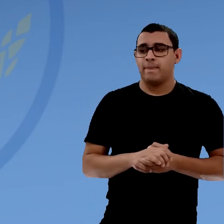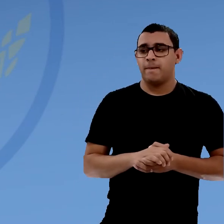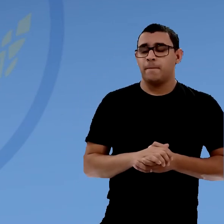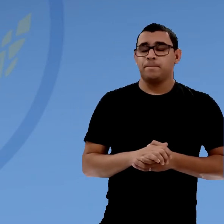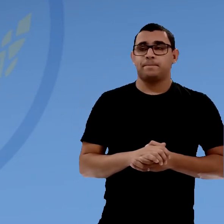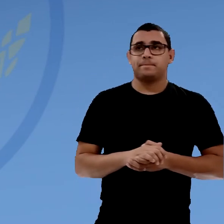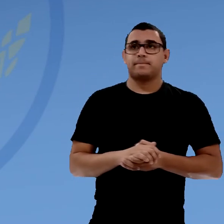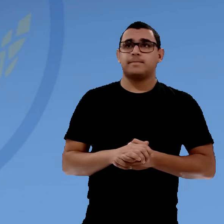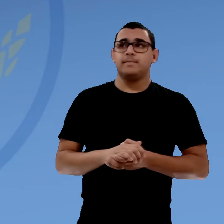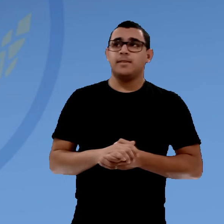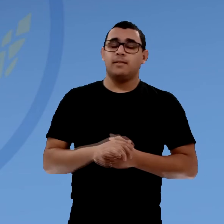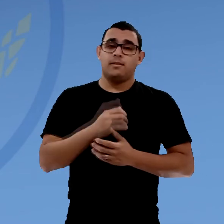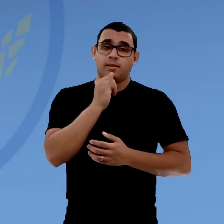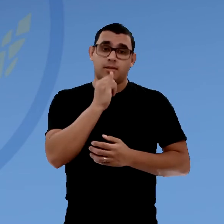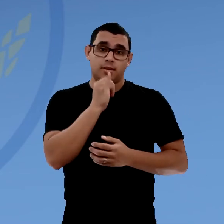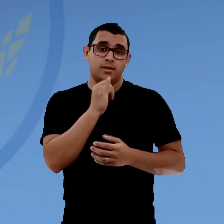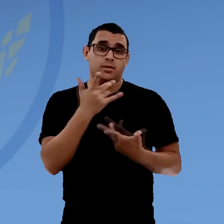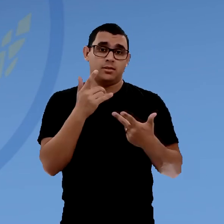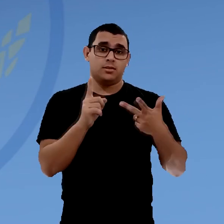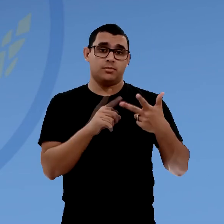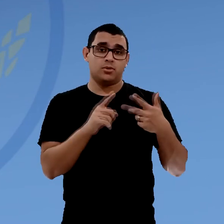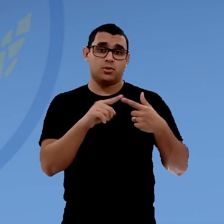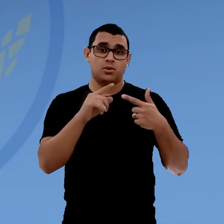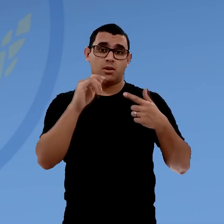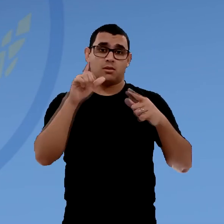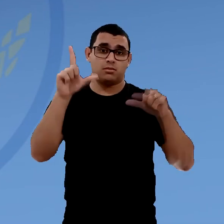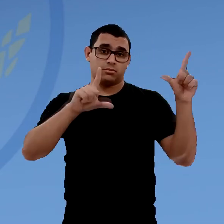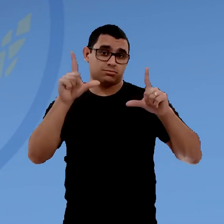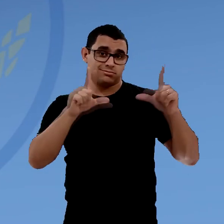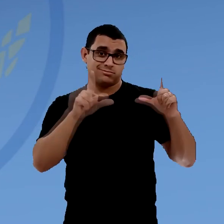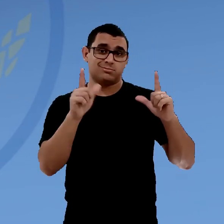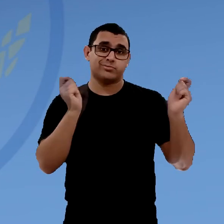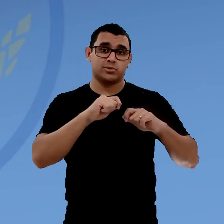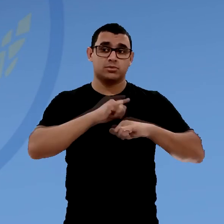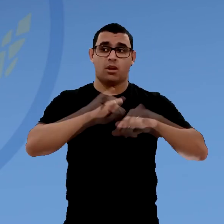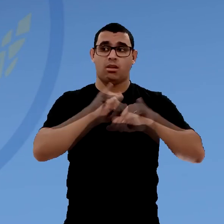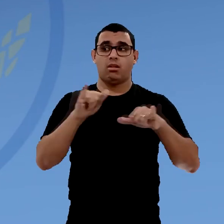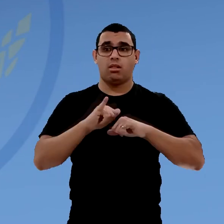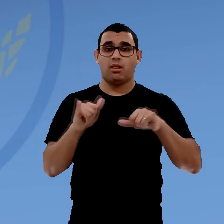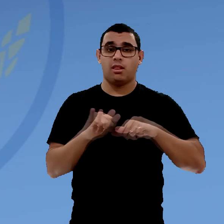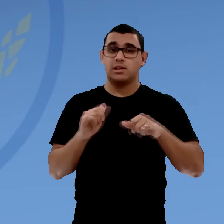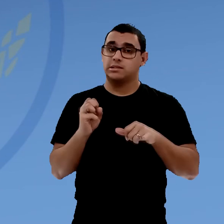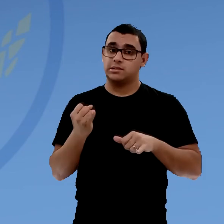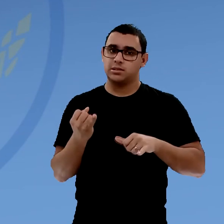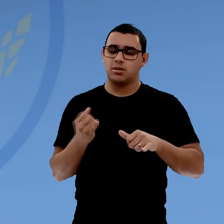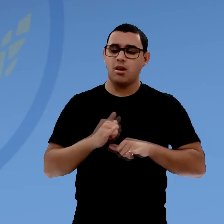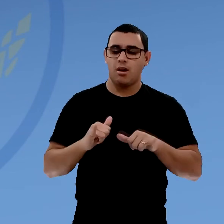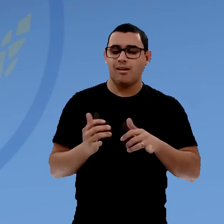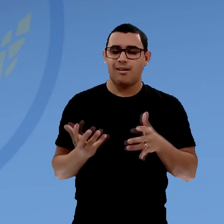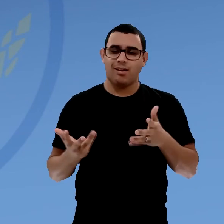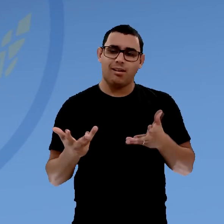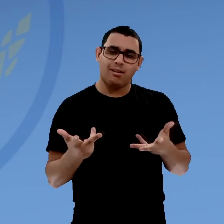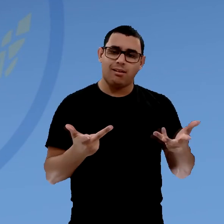ter poder de informação, como por exemplo a mídia tem a informação e ela pode usá-la da forma como